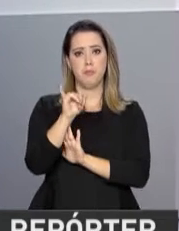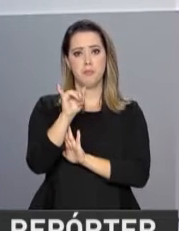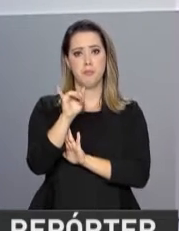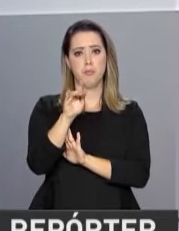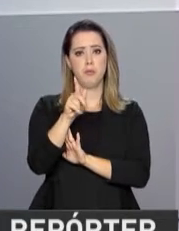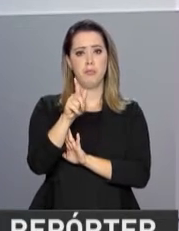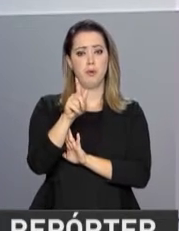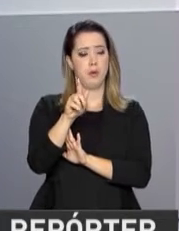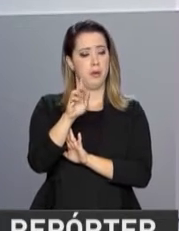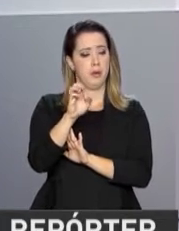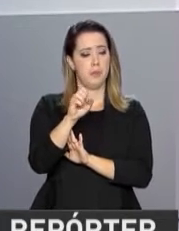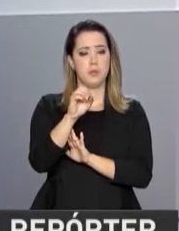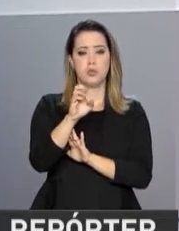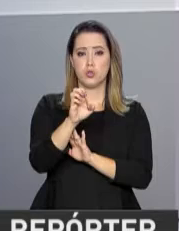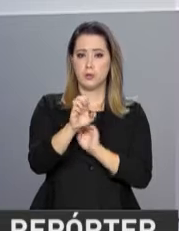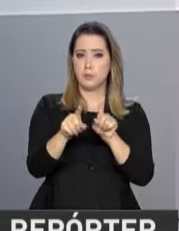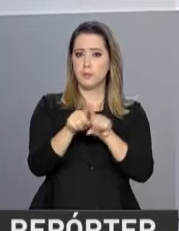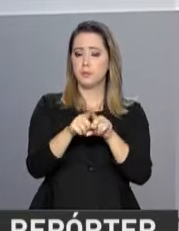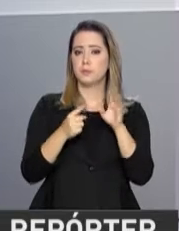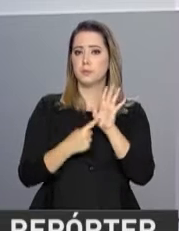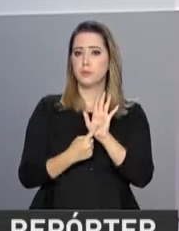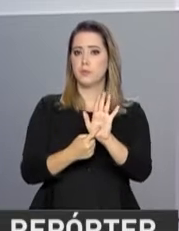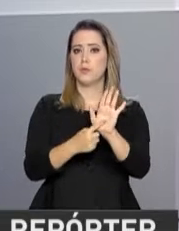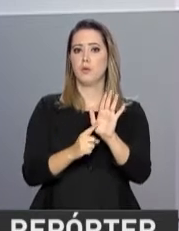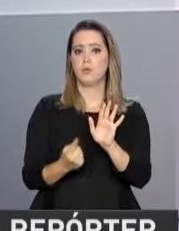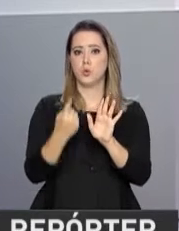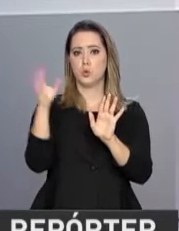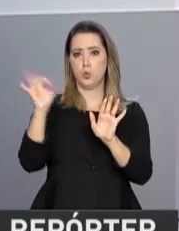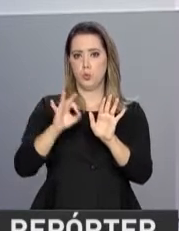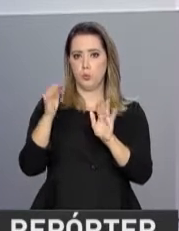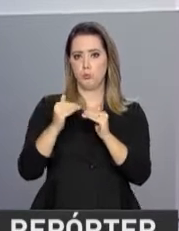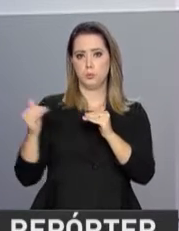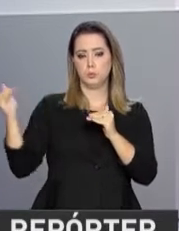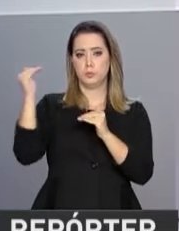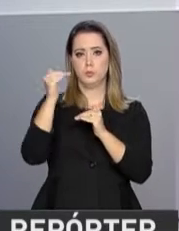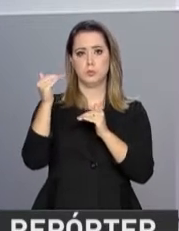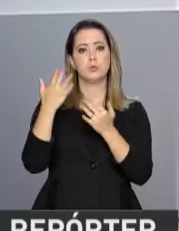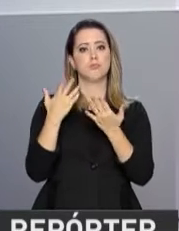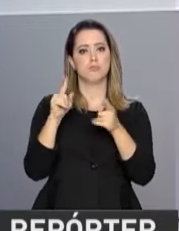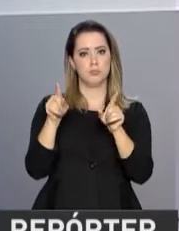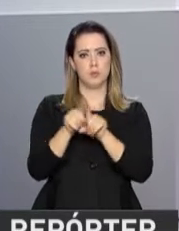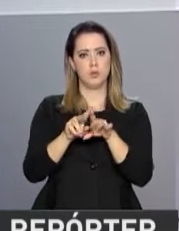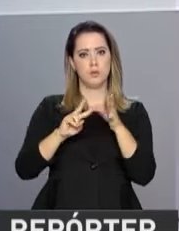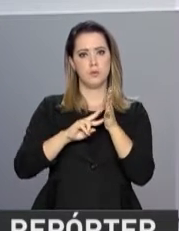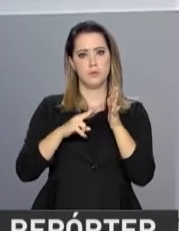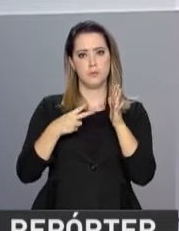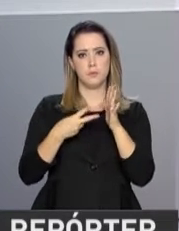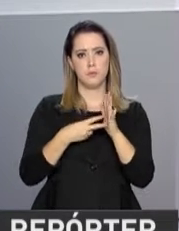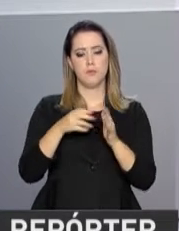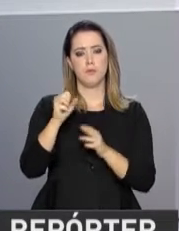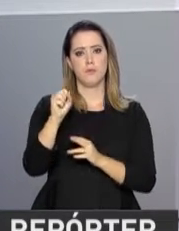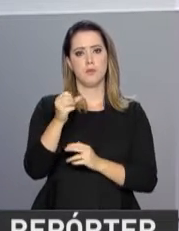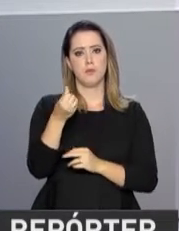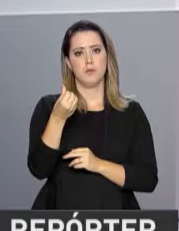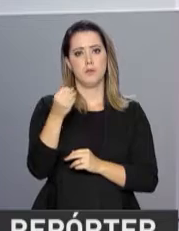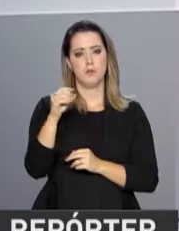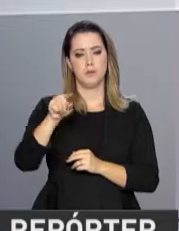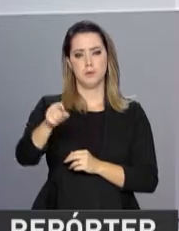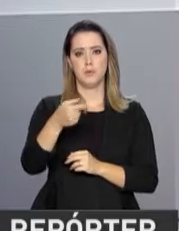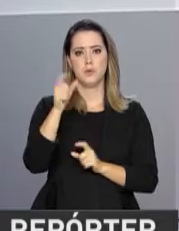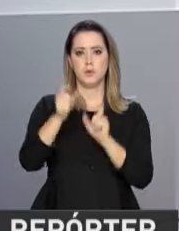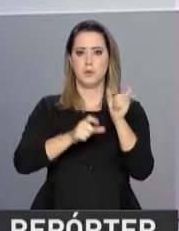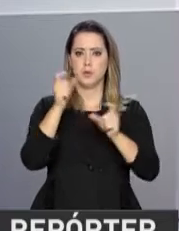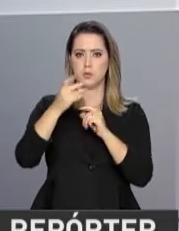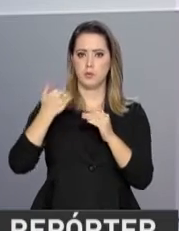ocupada aumentou 1% no mesmo trimestre o que significa cerca de 860 mil pessoas a mais